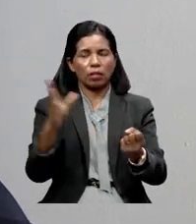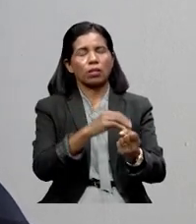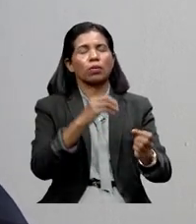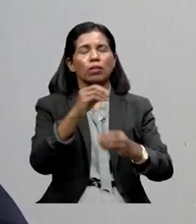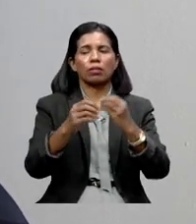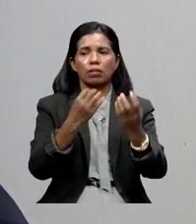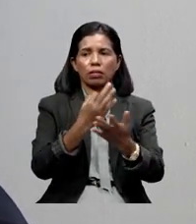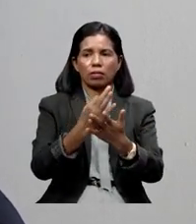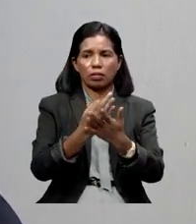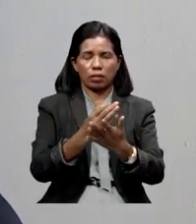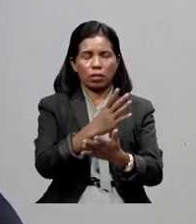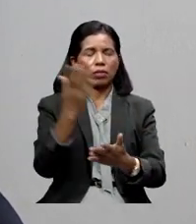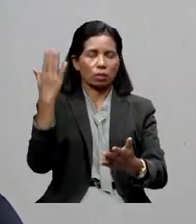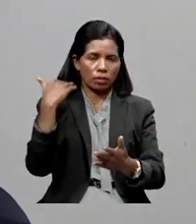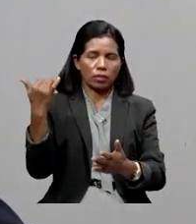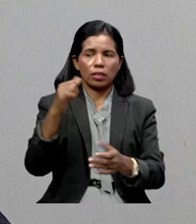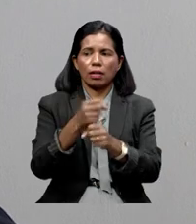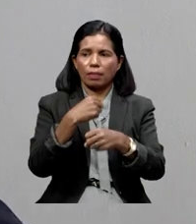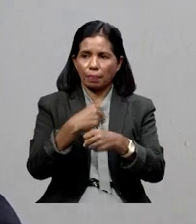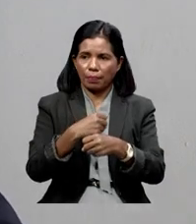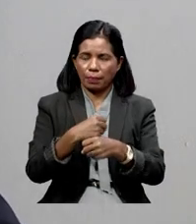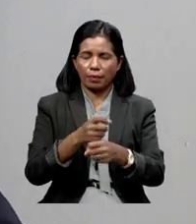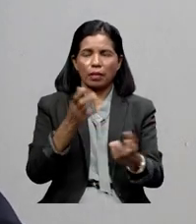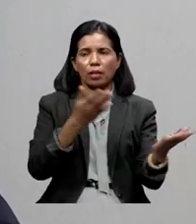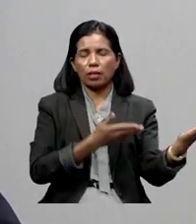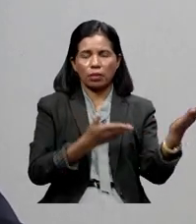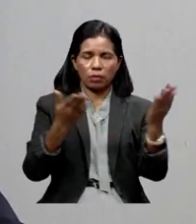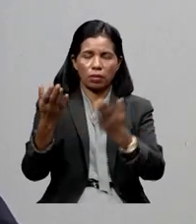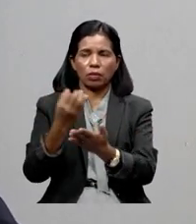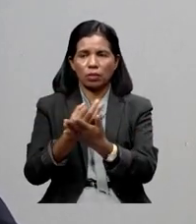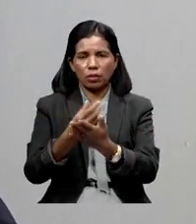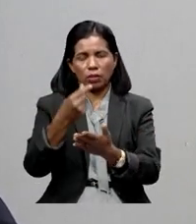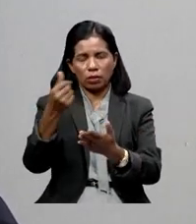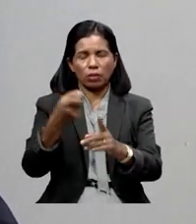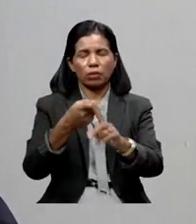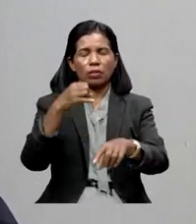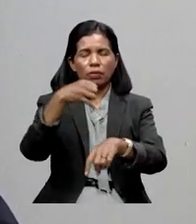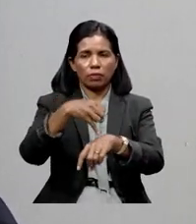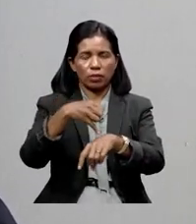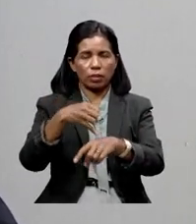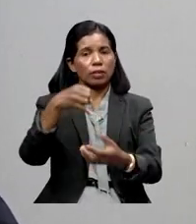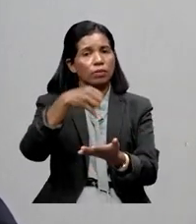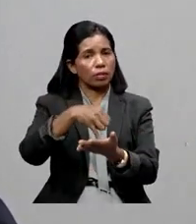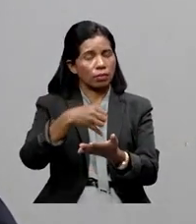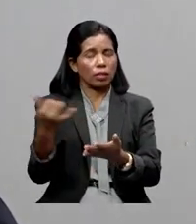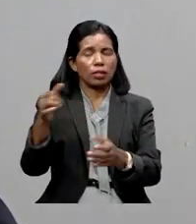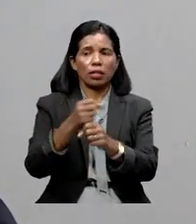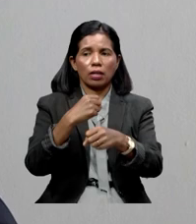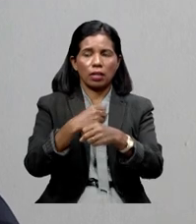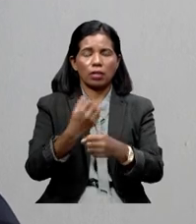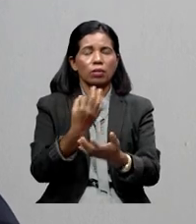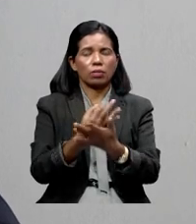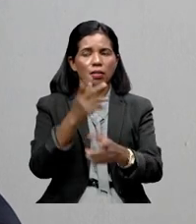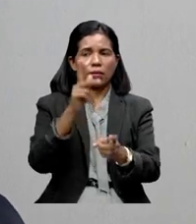Minerai, na BK durante a Sirahalo, e a Tama retorno e tua os investimentos na BK Sirahalo e a Itaninha Fundo